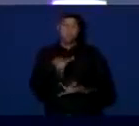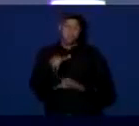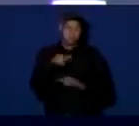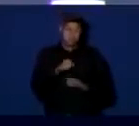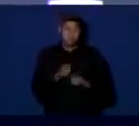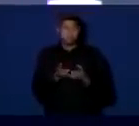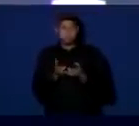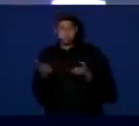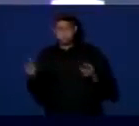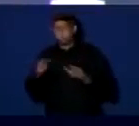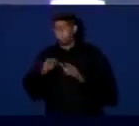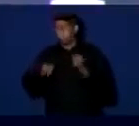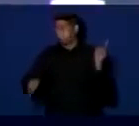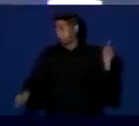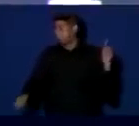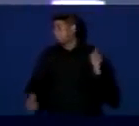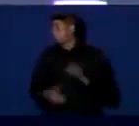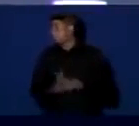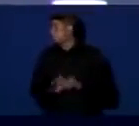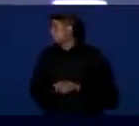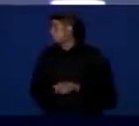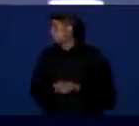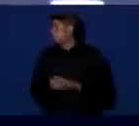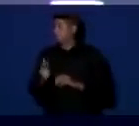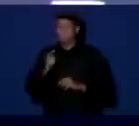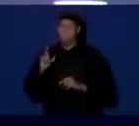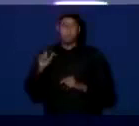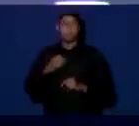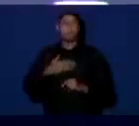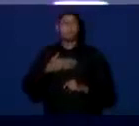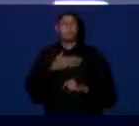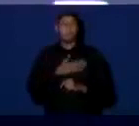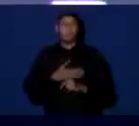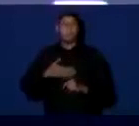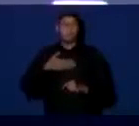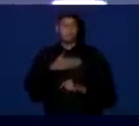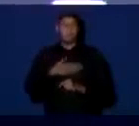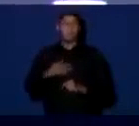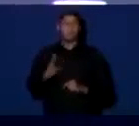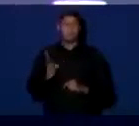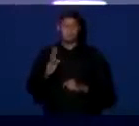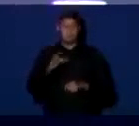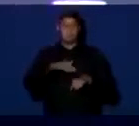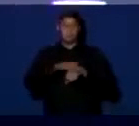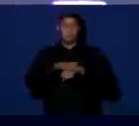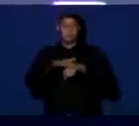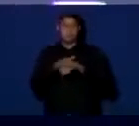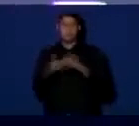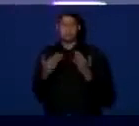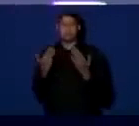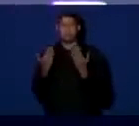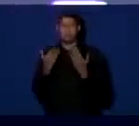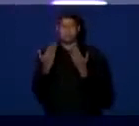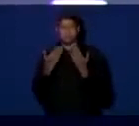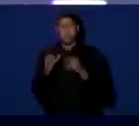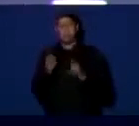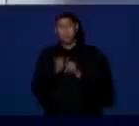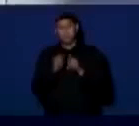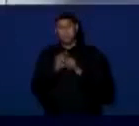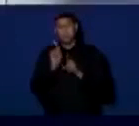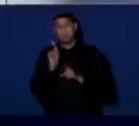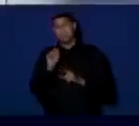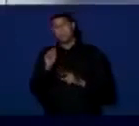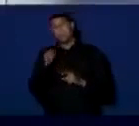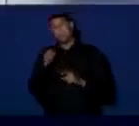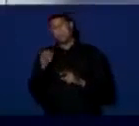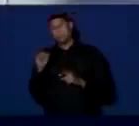com enorme sucesso, e que eu tenho prazer de sempre conversar e debater. E o Daniel,